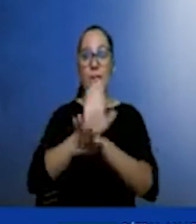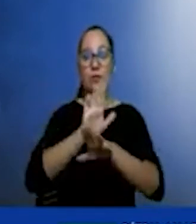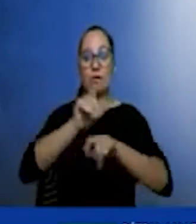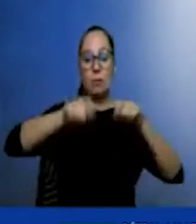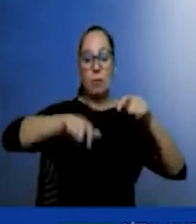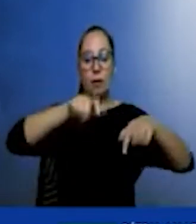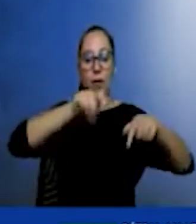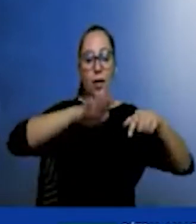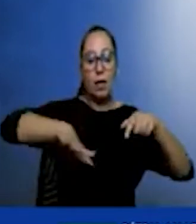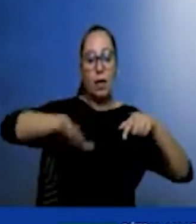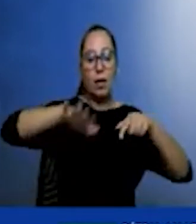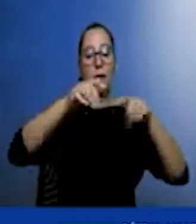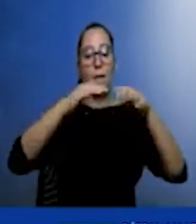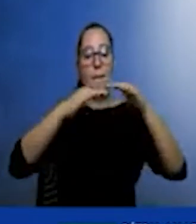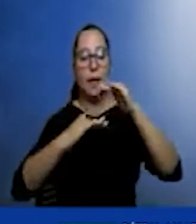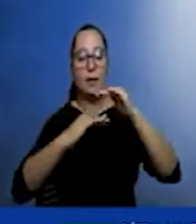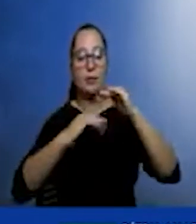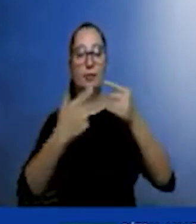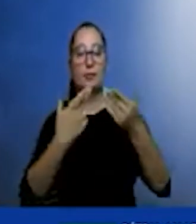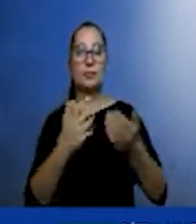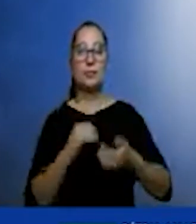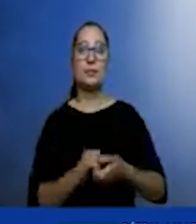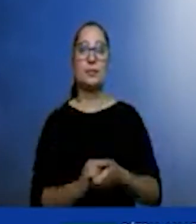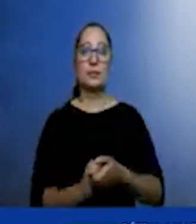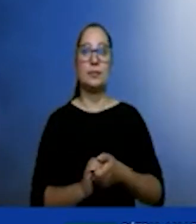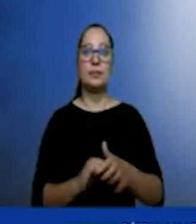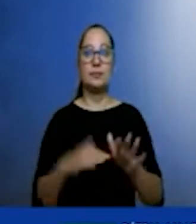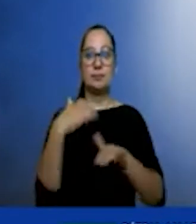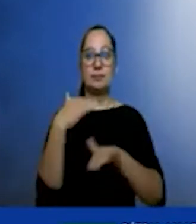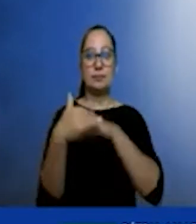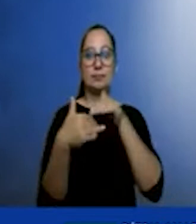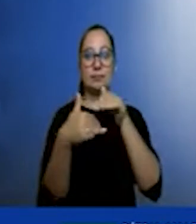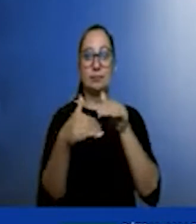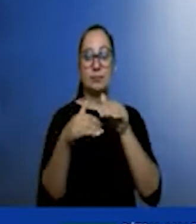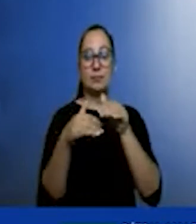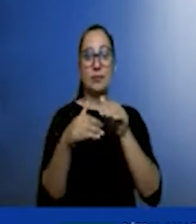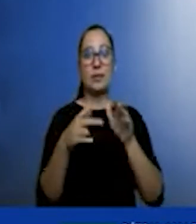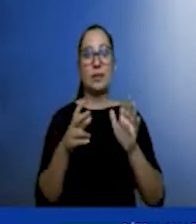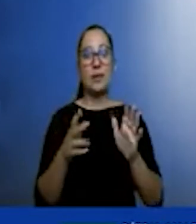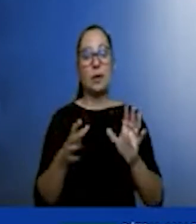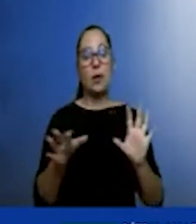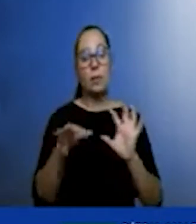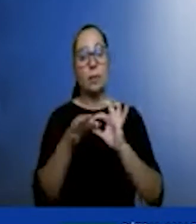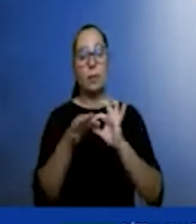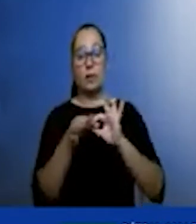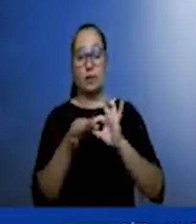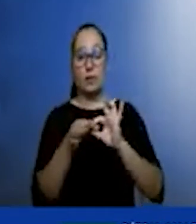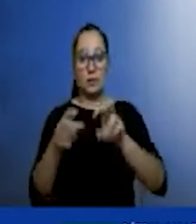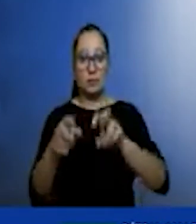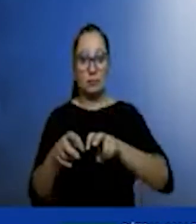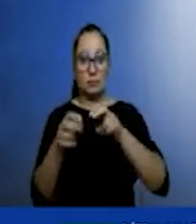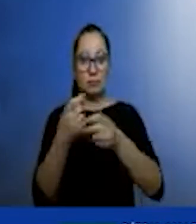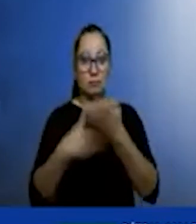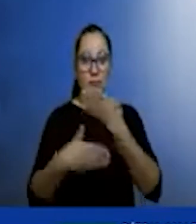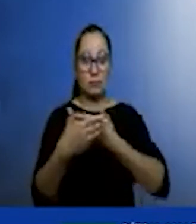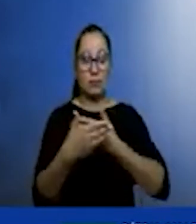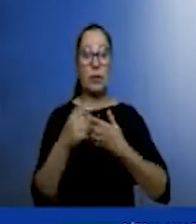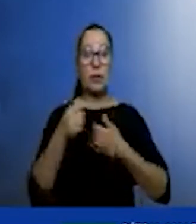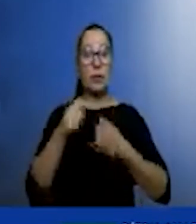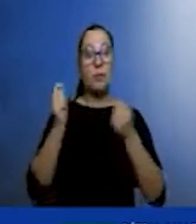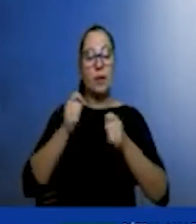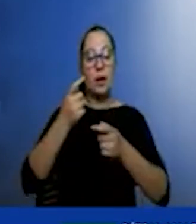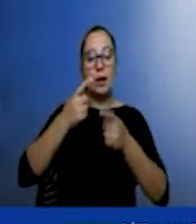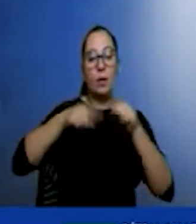local. Então, esse desenvolvimento de cultura cross, acho que é muito importante para a gente conseguir gerir melhor os recursos que a gente